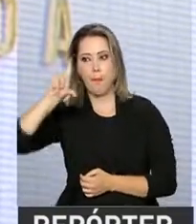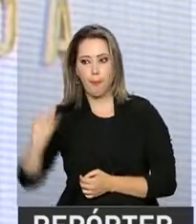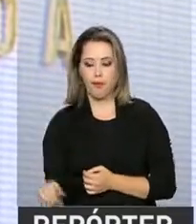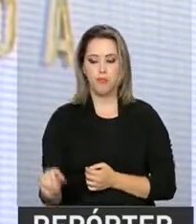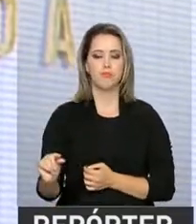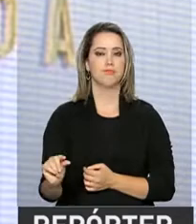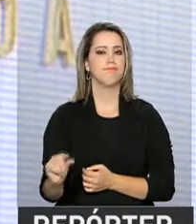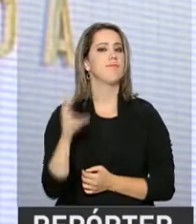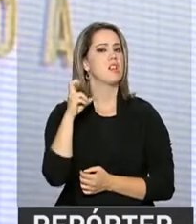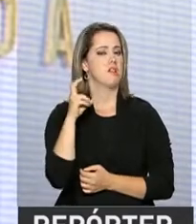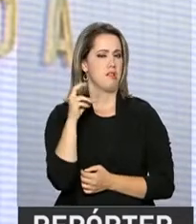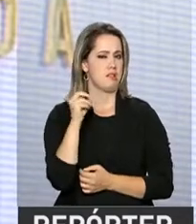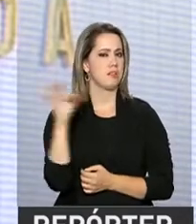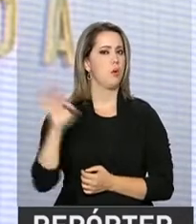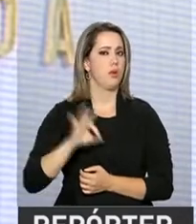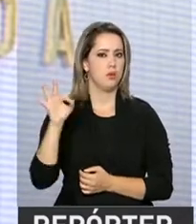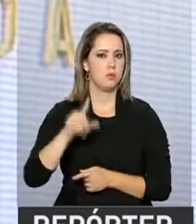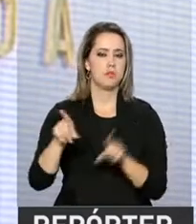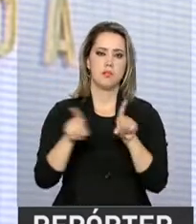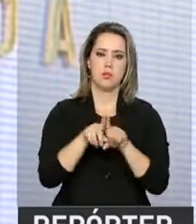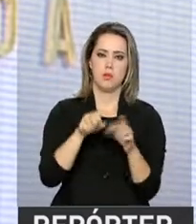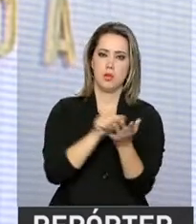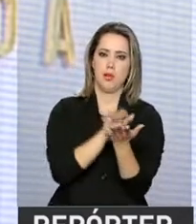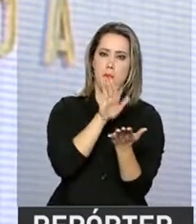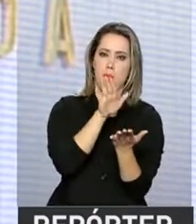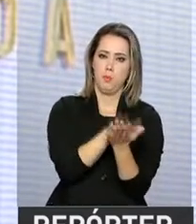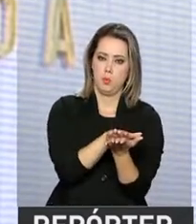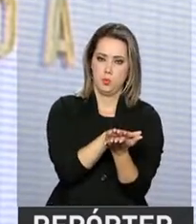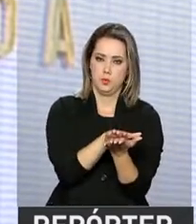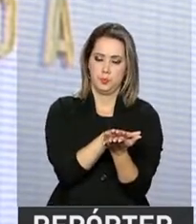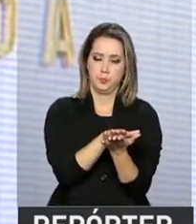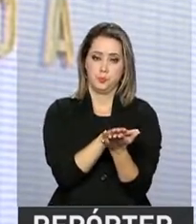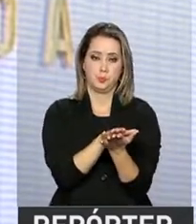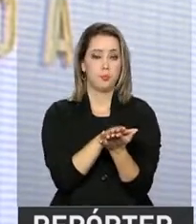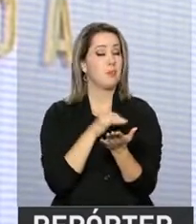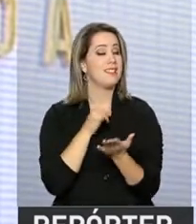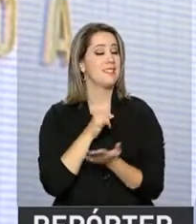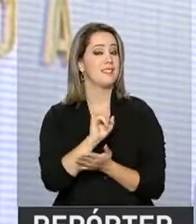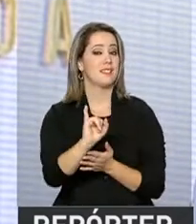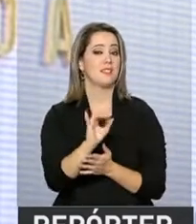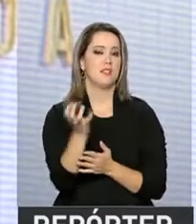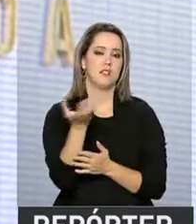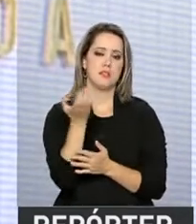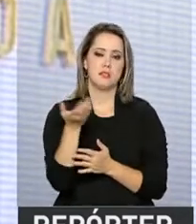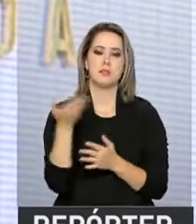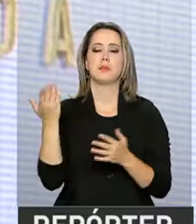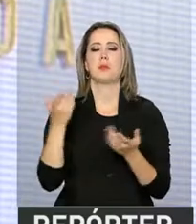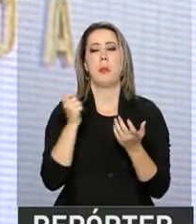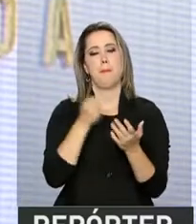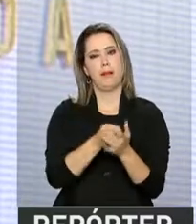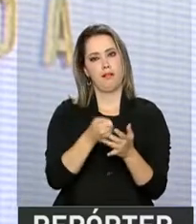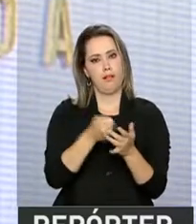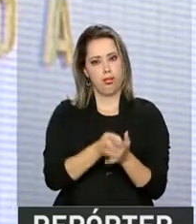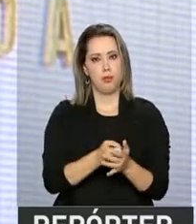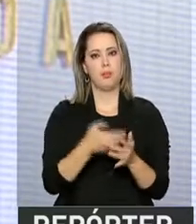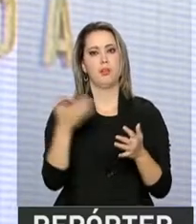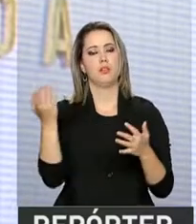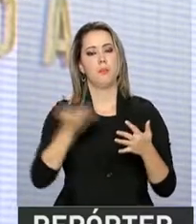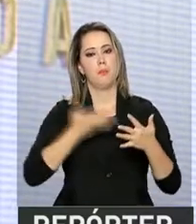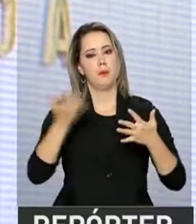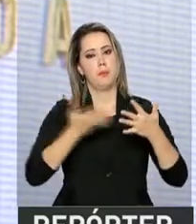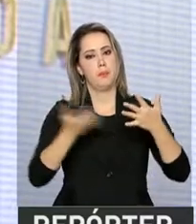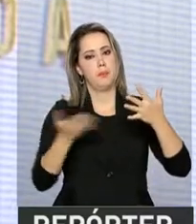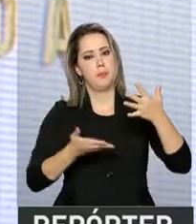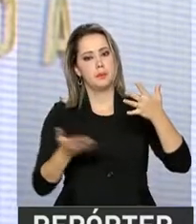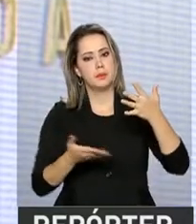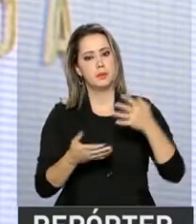e 50% nas multas. Se você optar por parcelar em 120 meses, né, na verdade